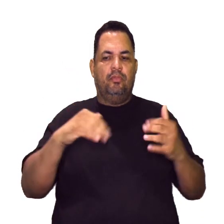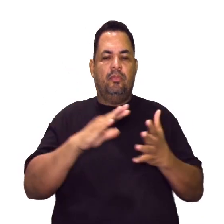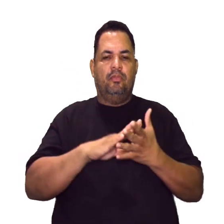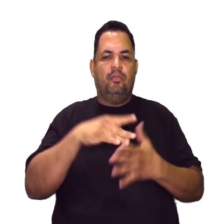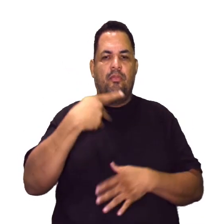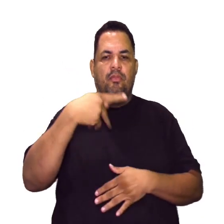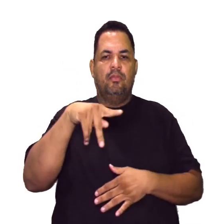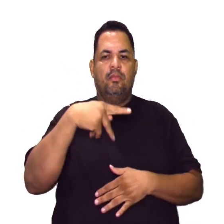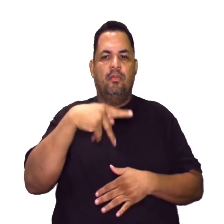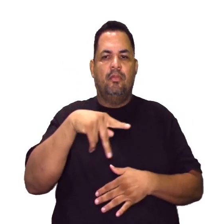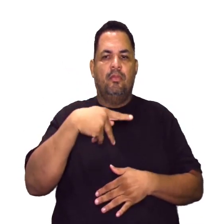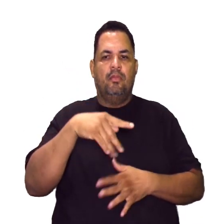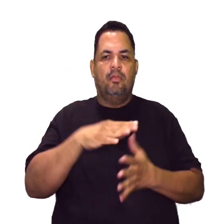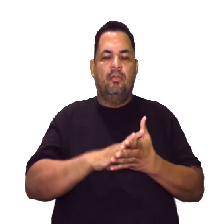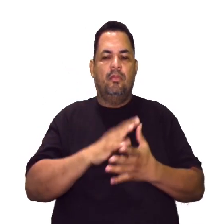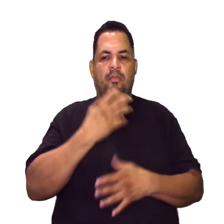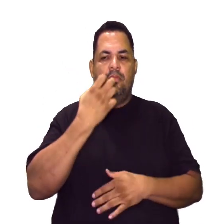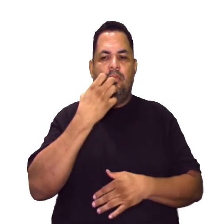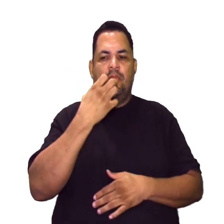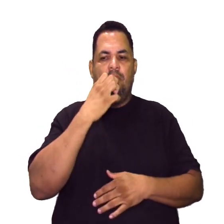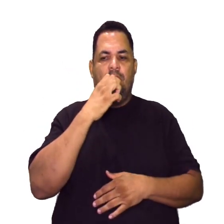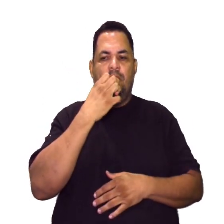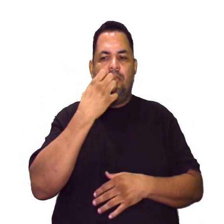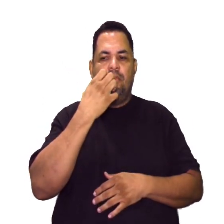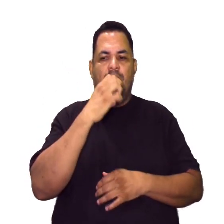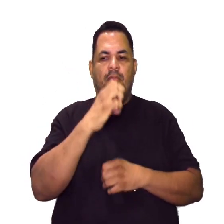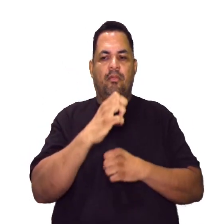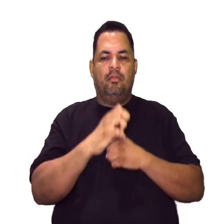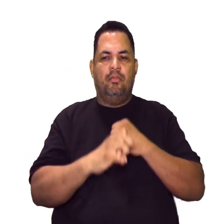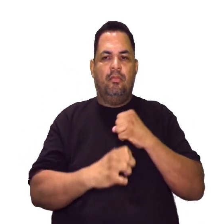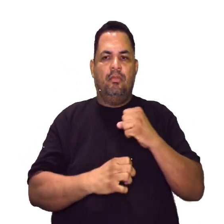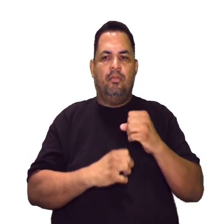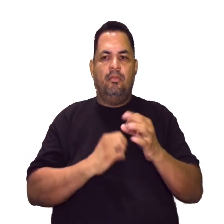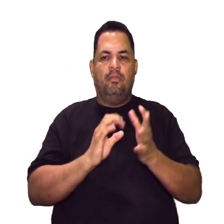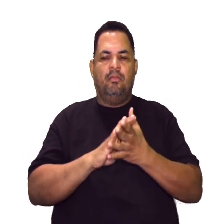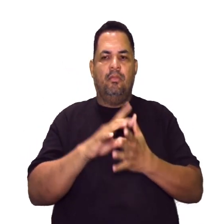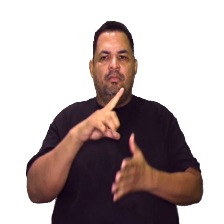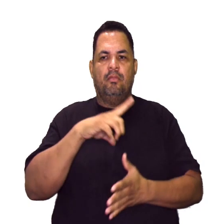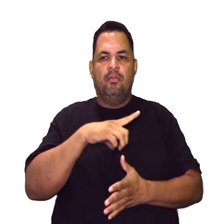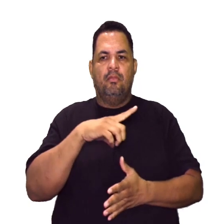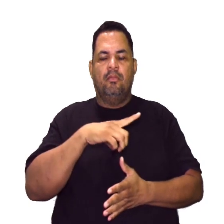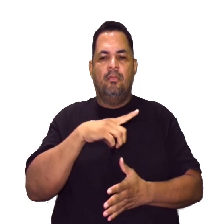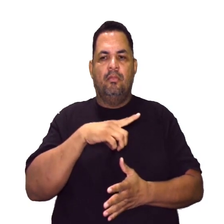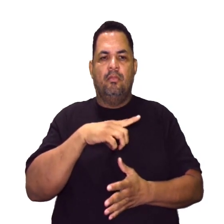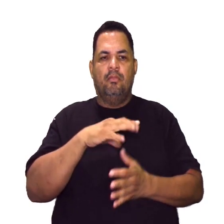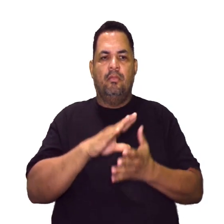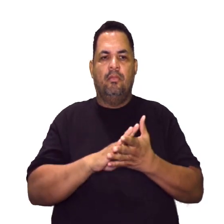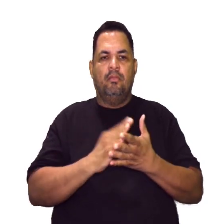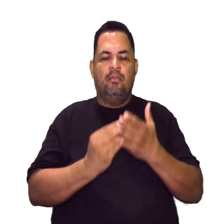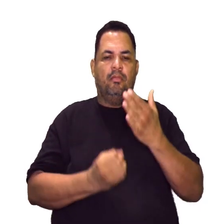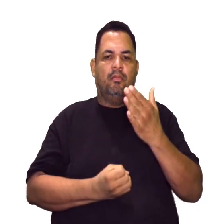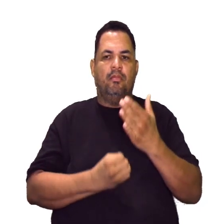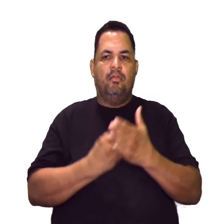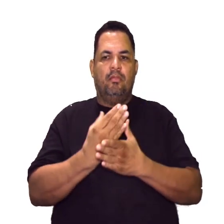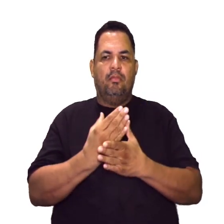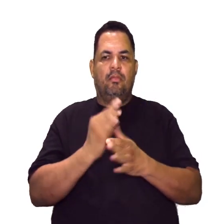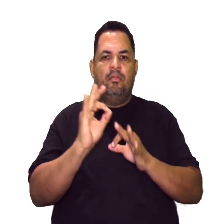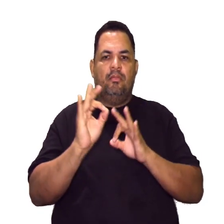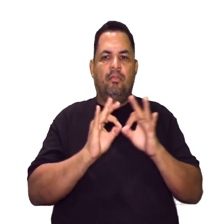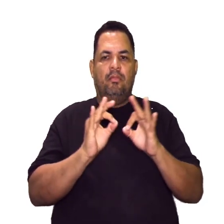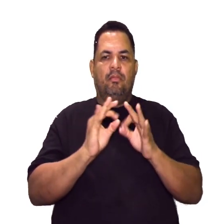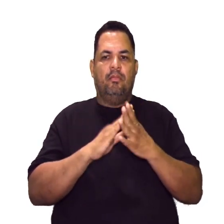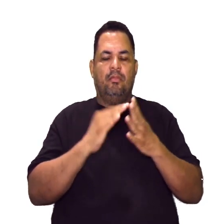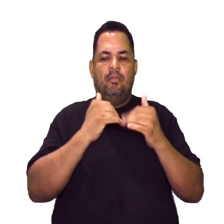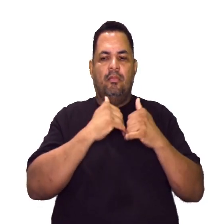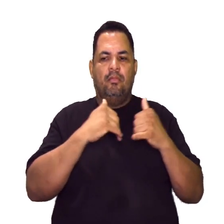de elétrons. Claro, eles têm cargas iguais, ele gera repulsão